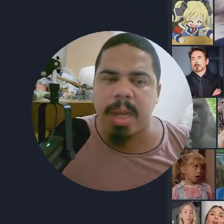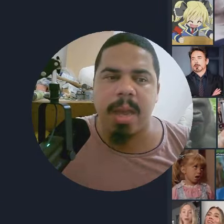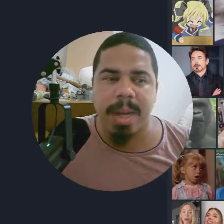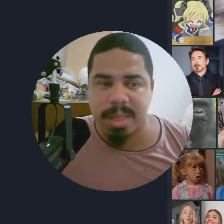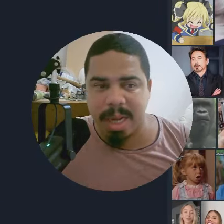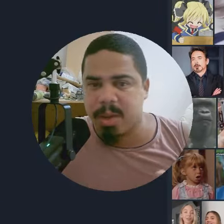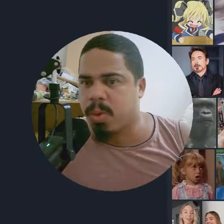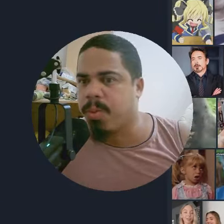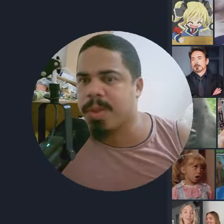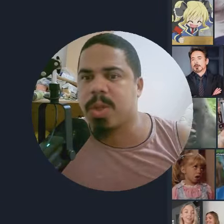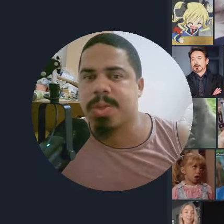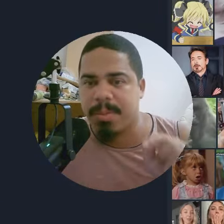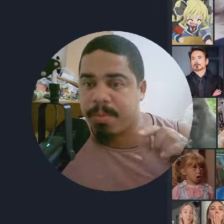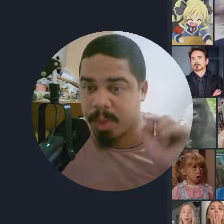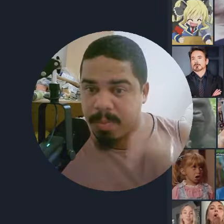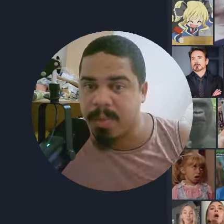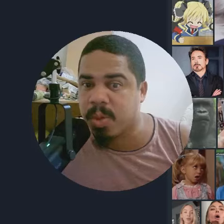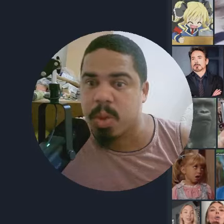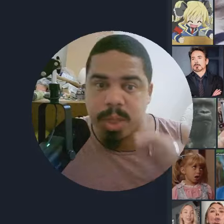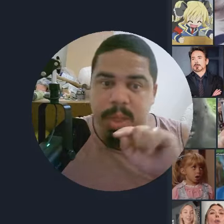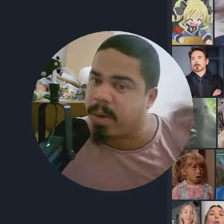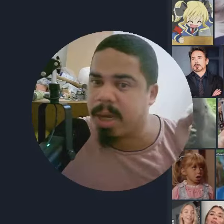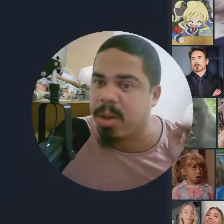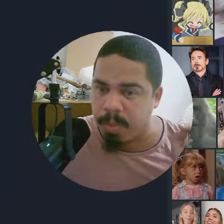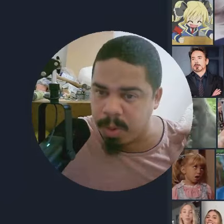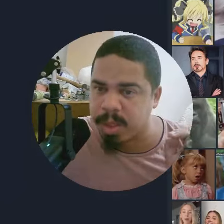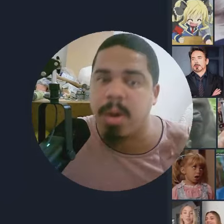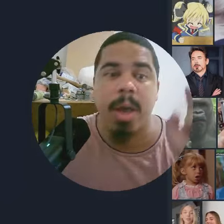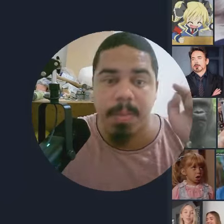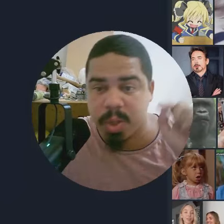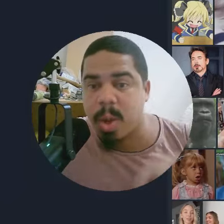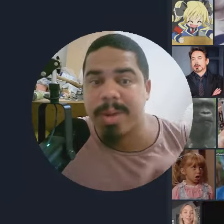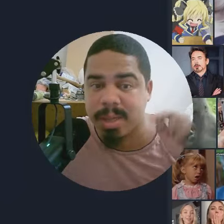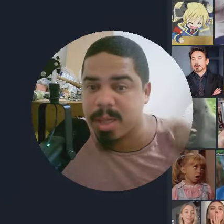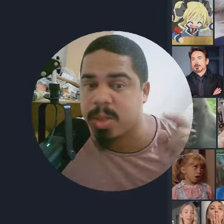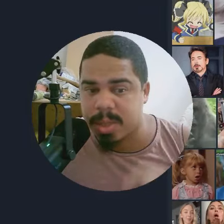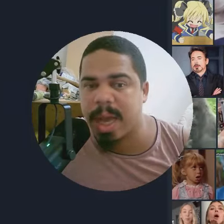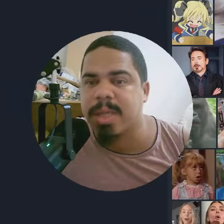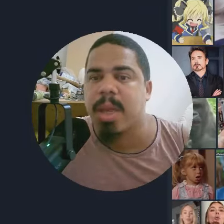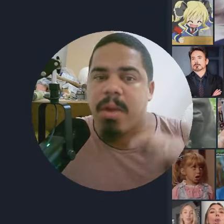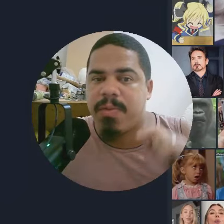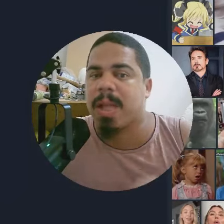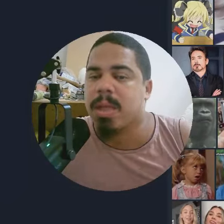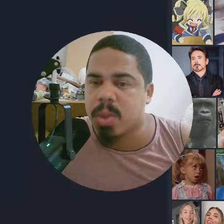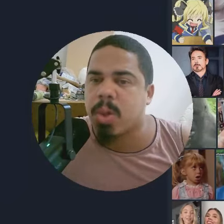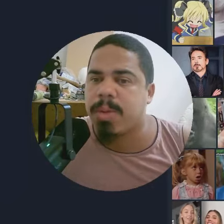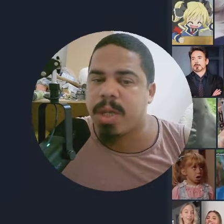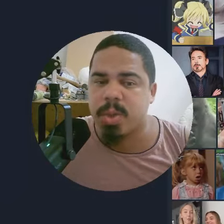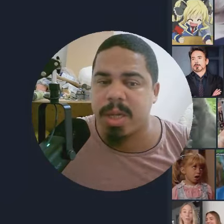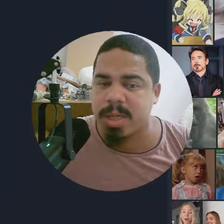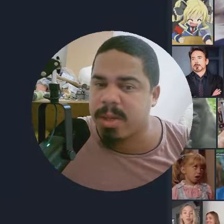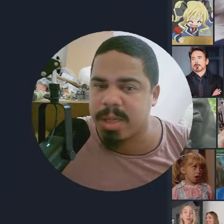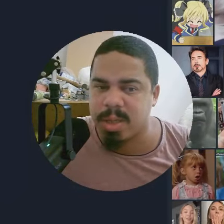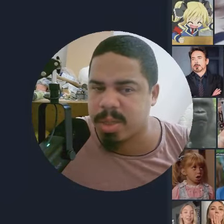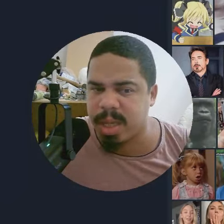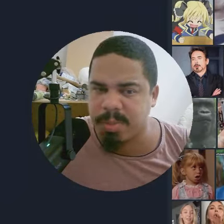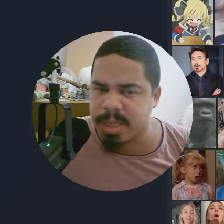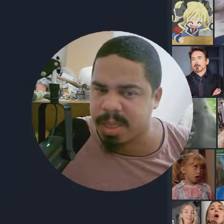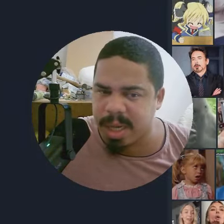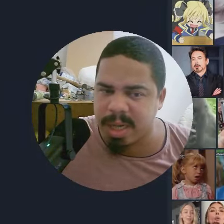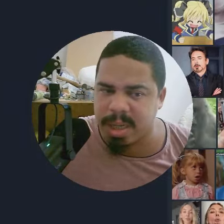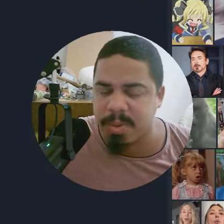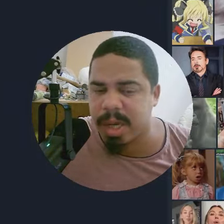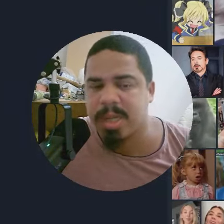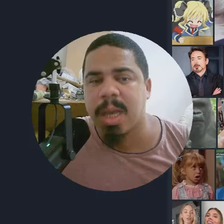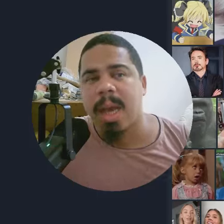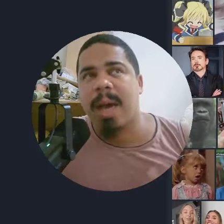tal, né? Mas aqui no grupo o pessoal sabe, o pessoal mesmo trouxe. Não era nenhum político, não. Era o pessoal nas redes sociais falando sobre. Isso cresceu nas redes sociais, parece